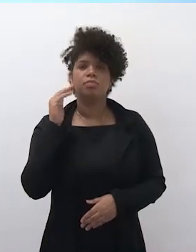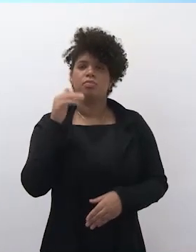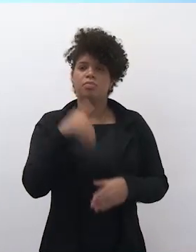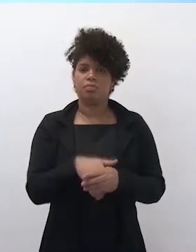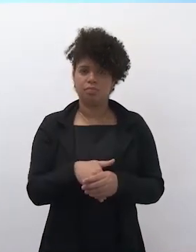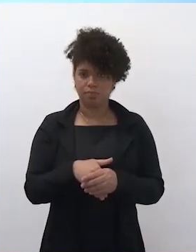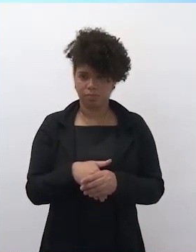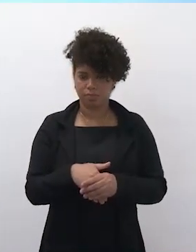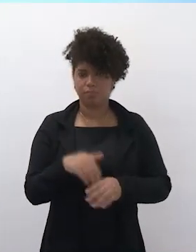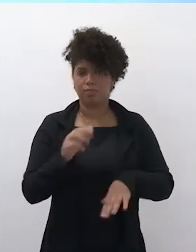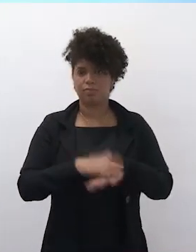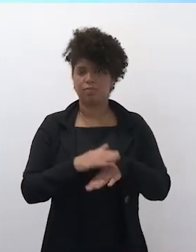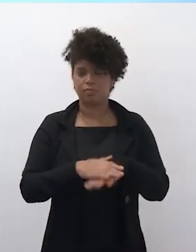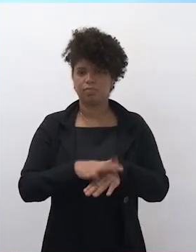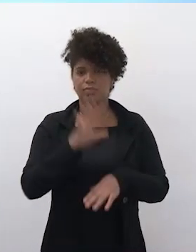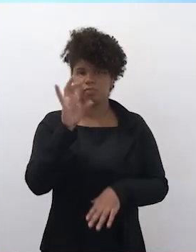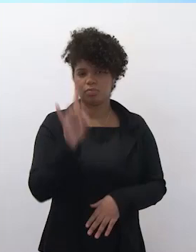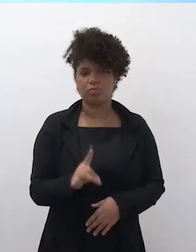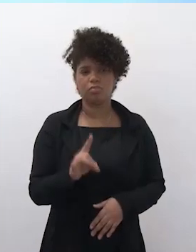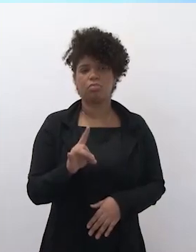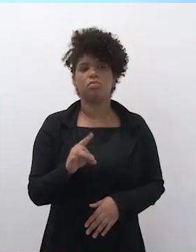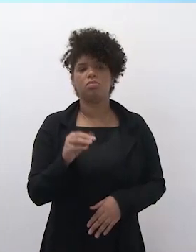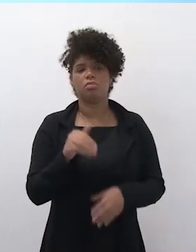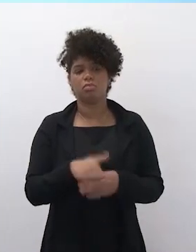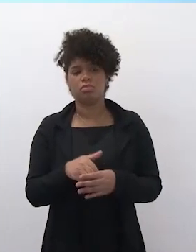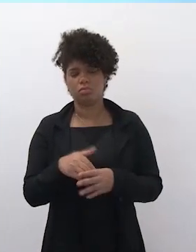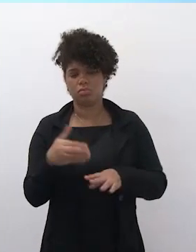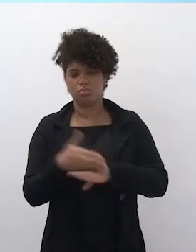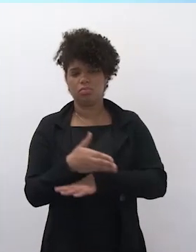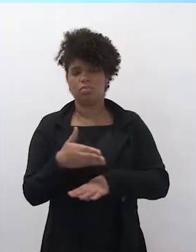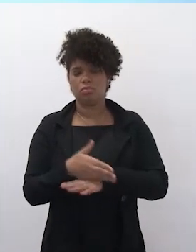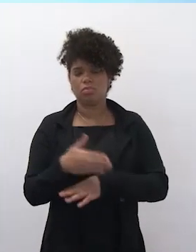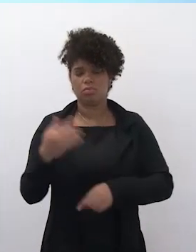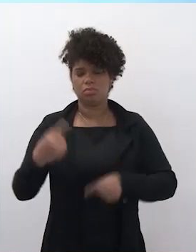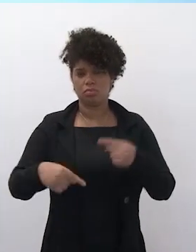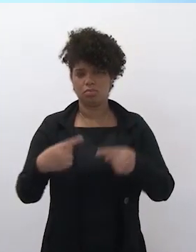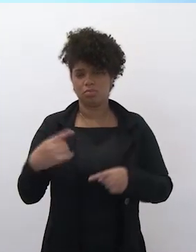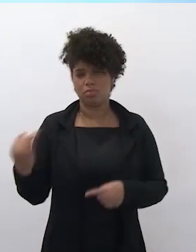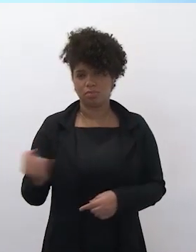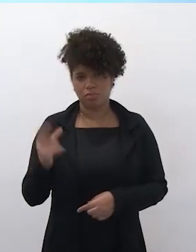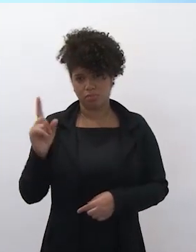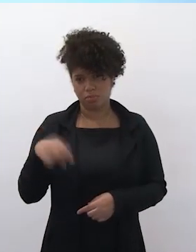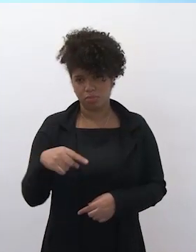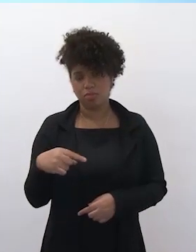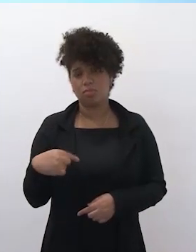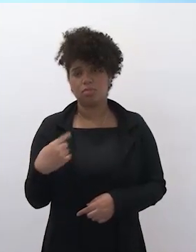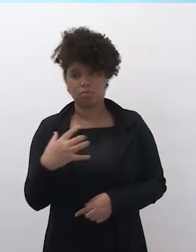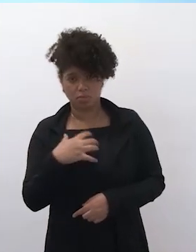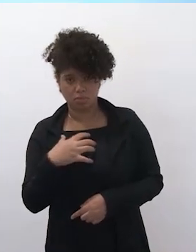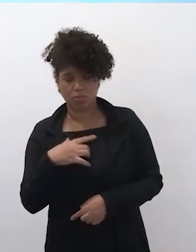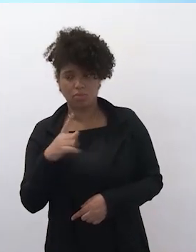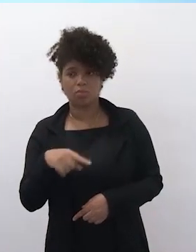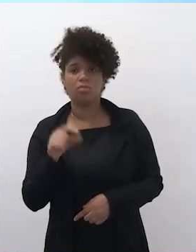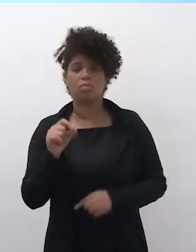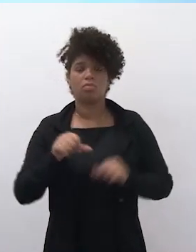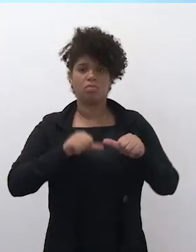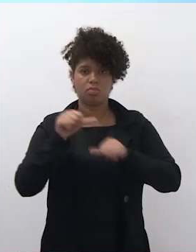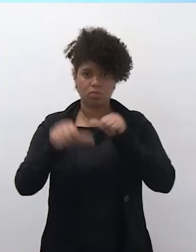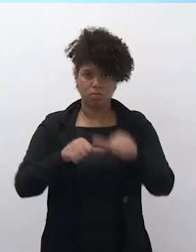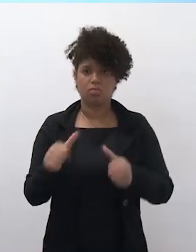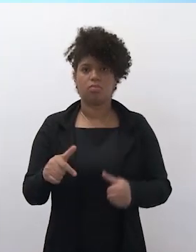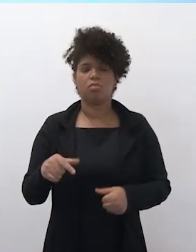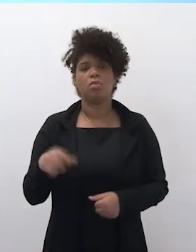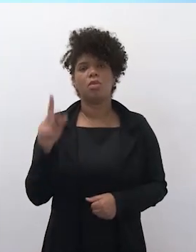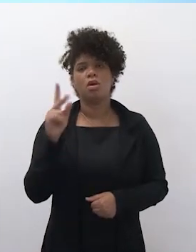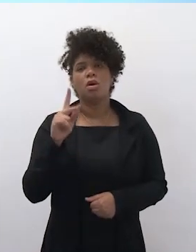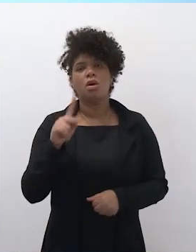exercício ali do seu direito ao voto, de participação política, é um dos passos mais importantes que a gente tem justamente para uma mudança, né, no nosso